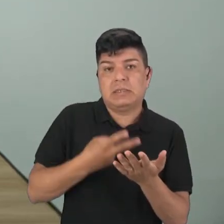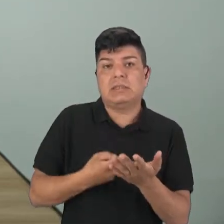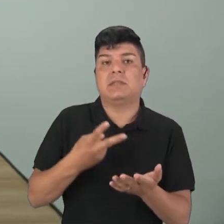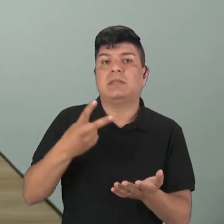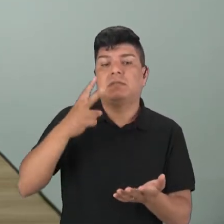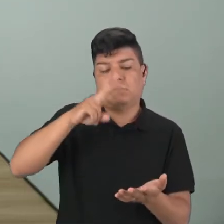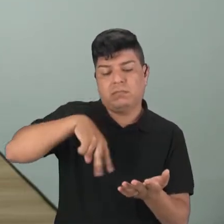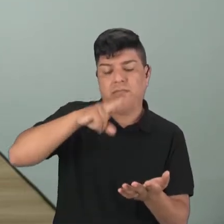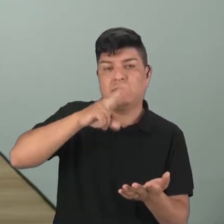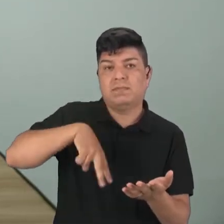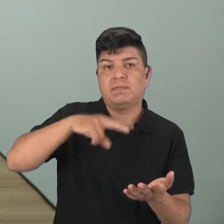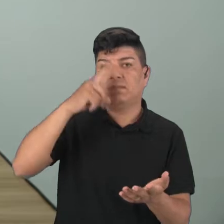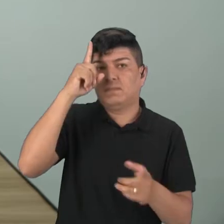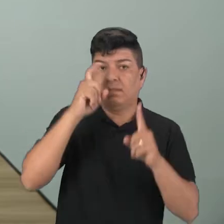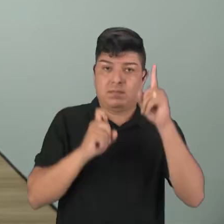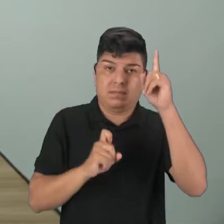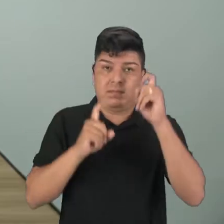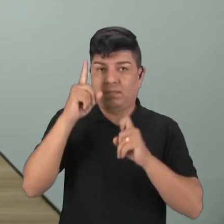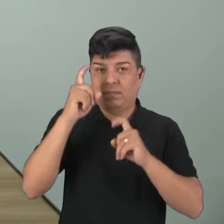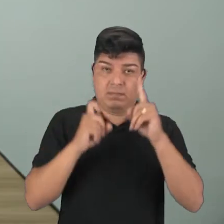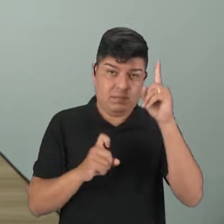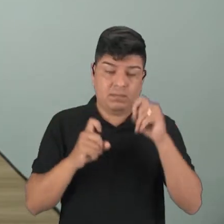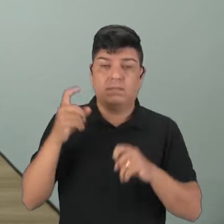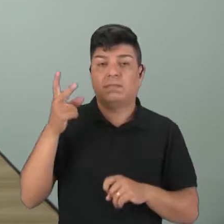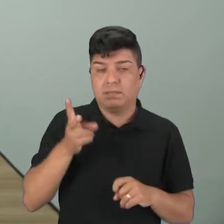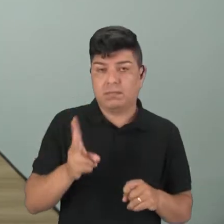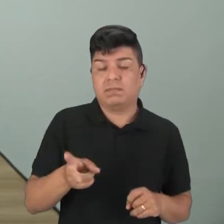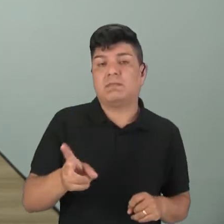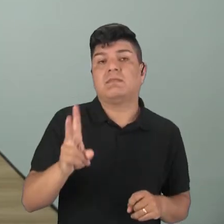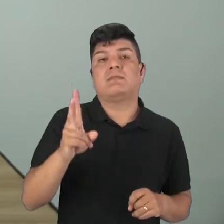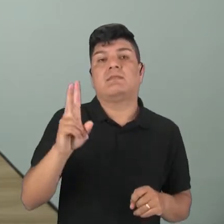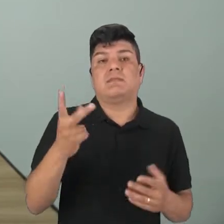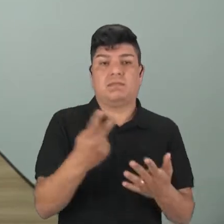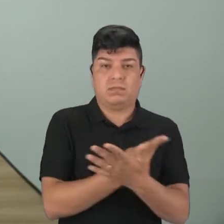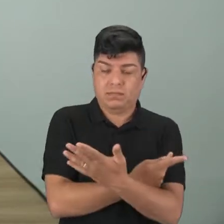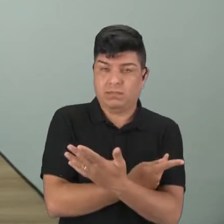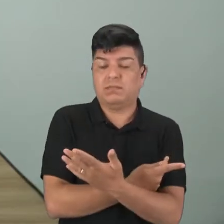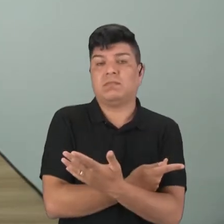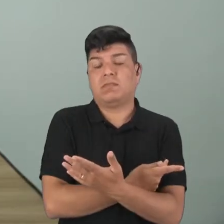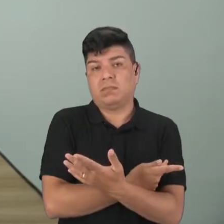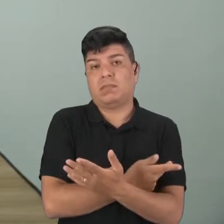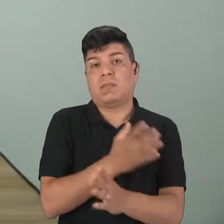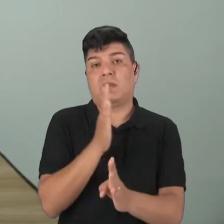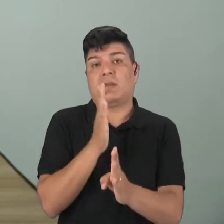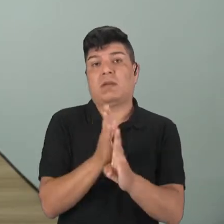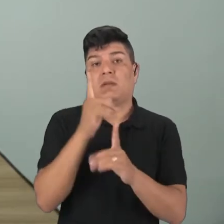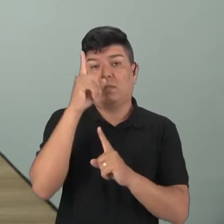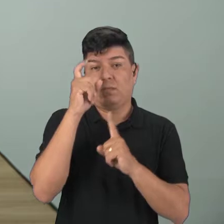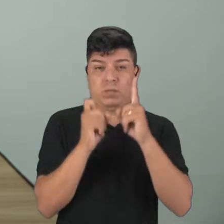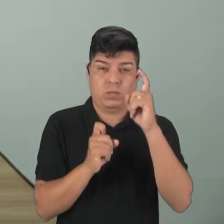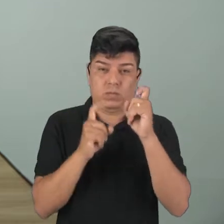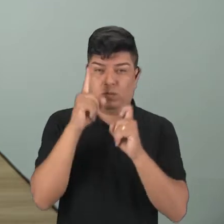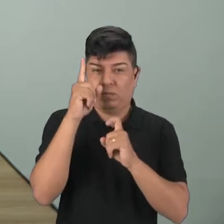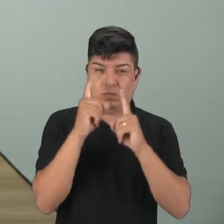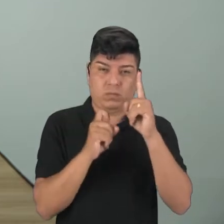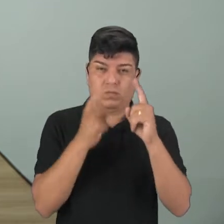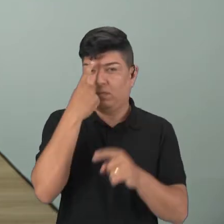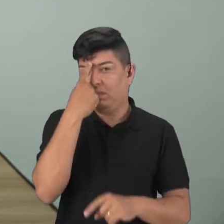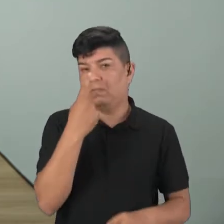a leitura dessa história, a sequência dos acontecimentos, pela expressão gráfica,